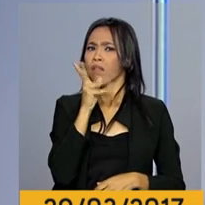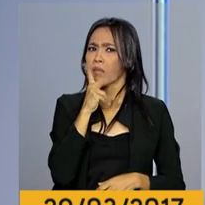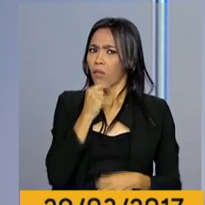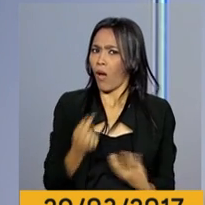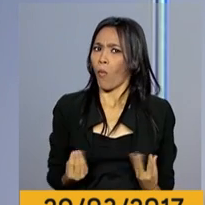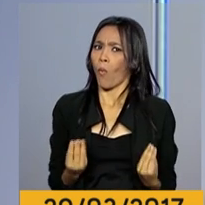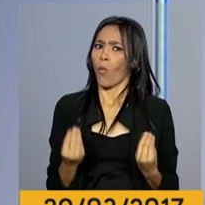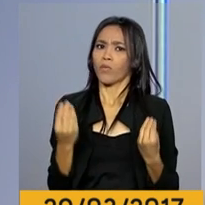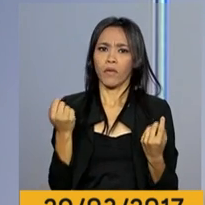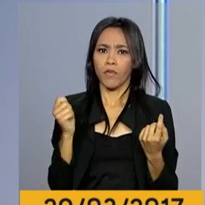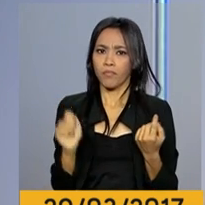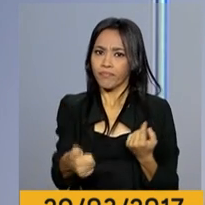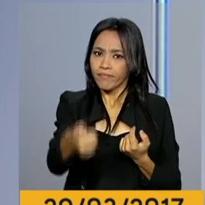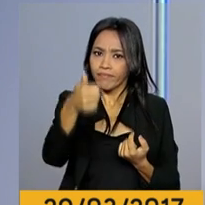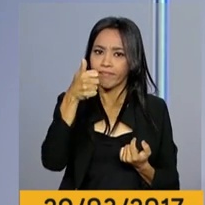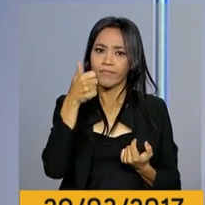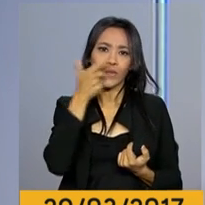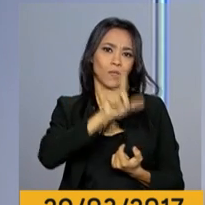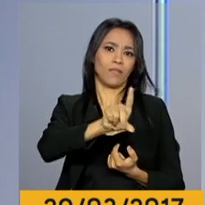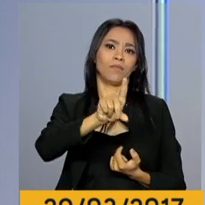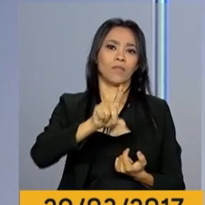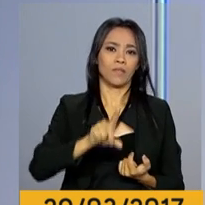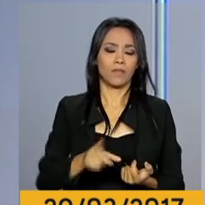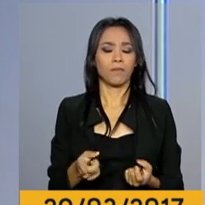em brevíssimo tempo depois